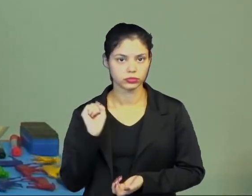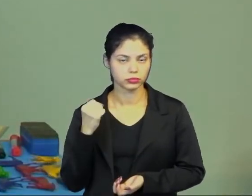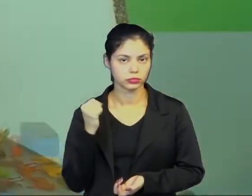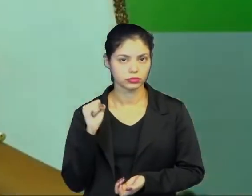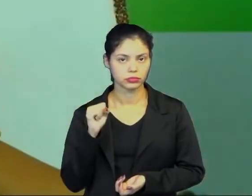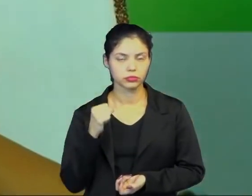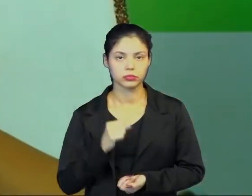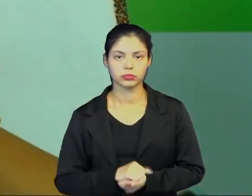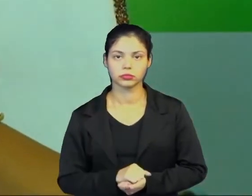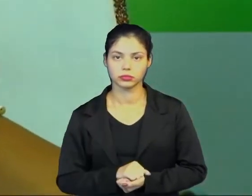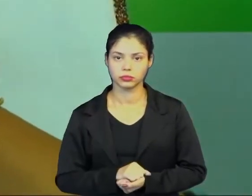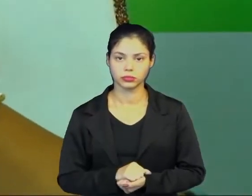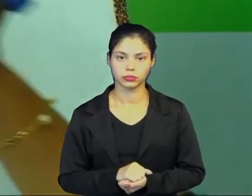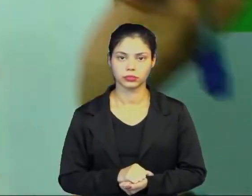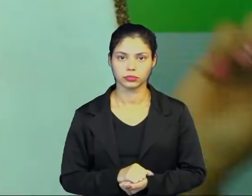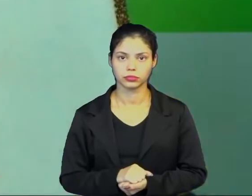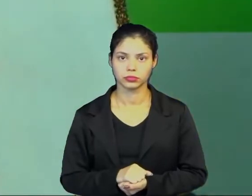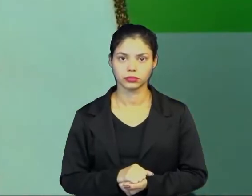8.